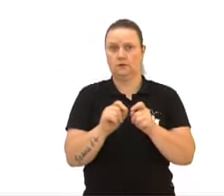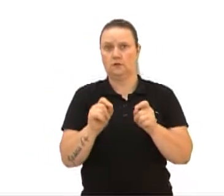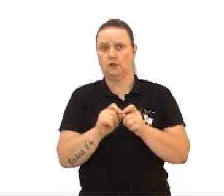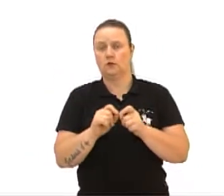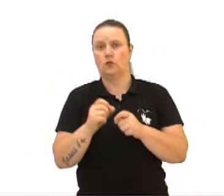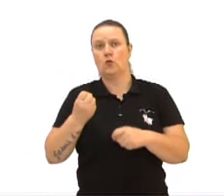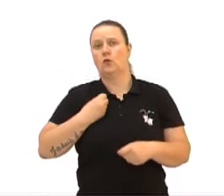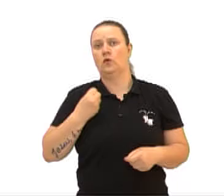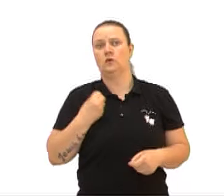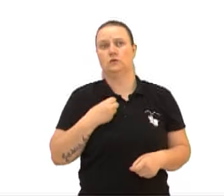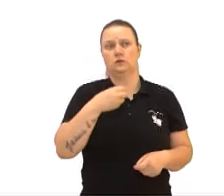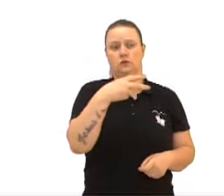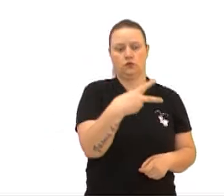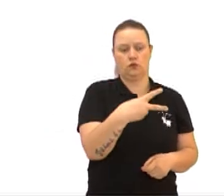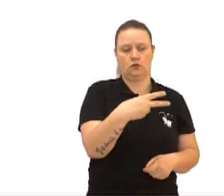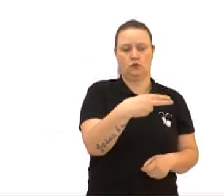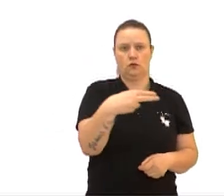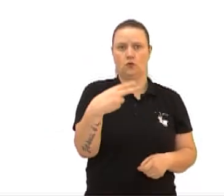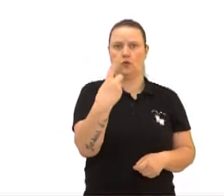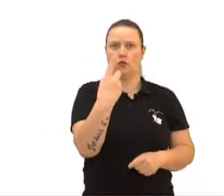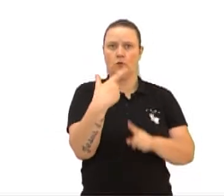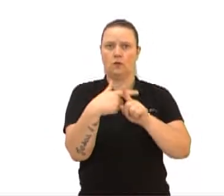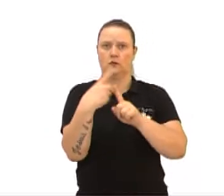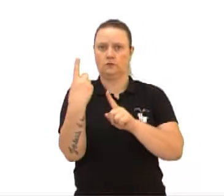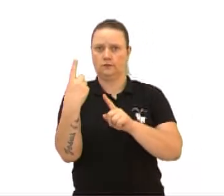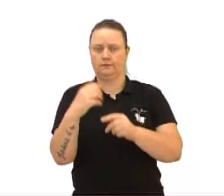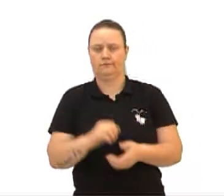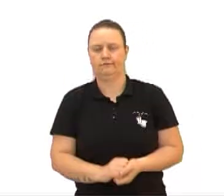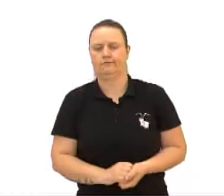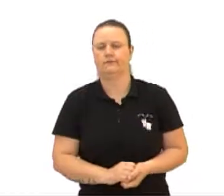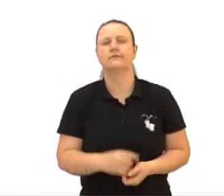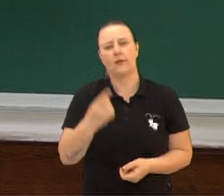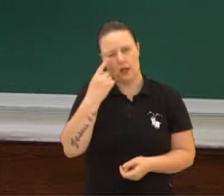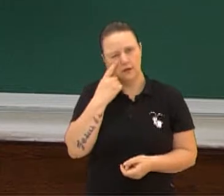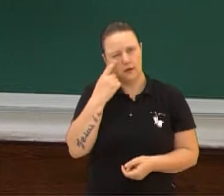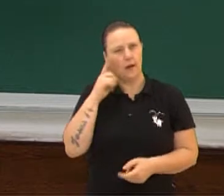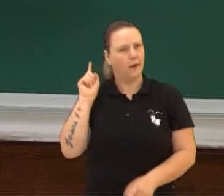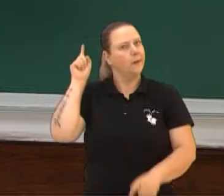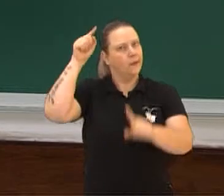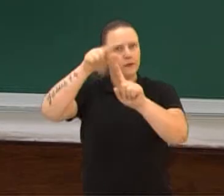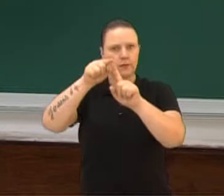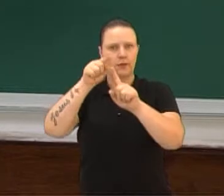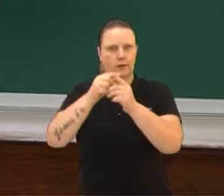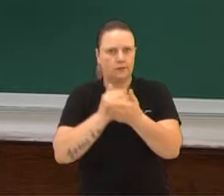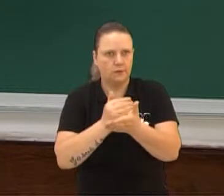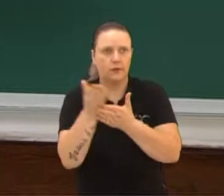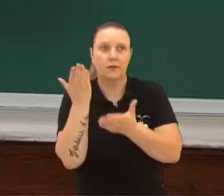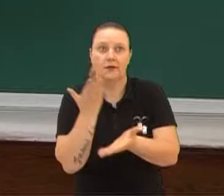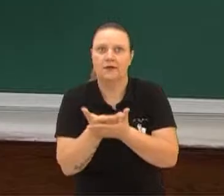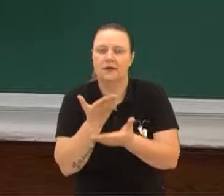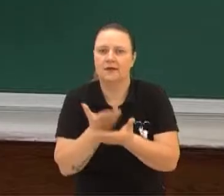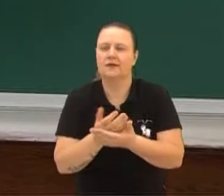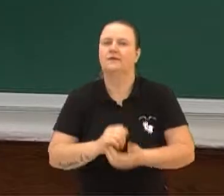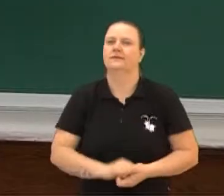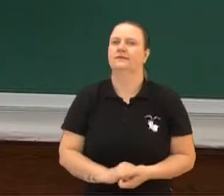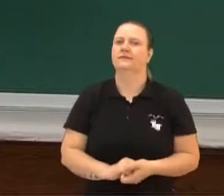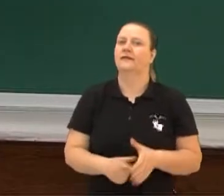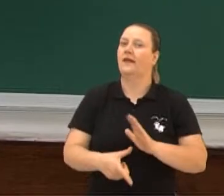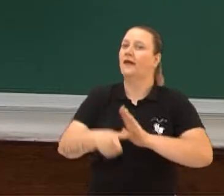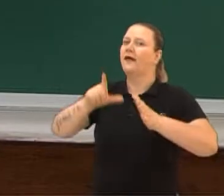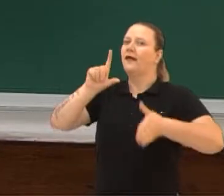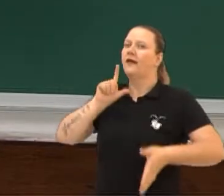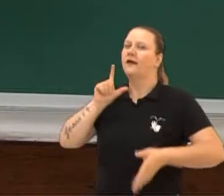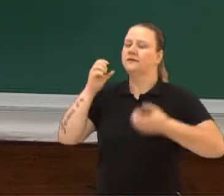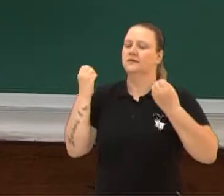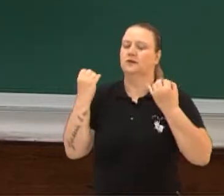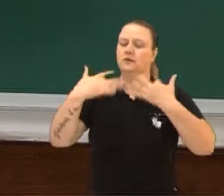números para ele, seria 2 igual 1 mais 1. Já vou lançar um desafio para você aí desde o início da nossa aula. Antes disso, nós vamos